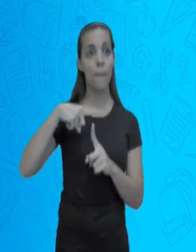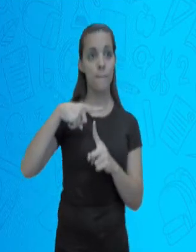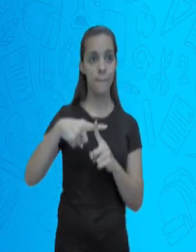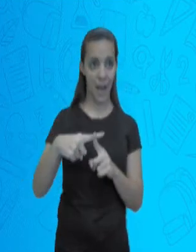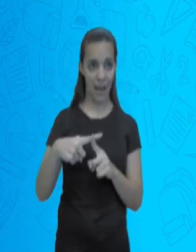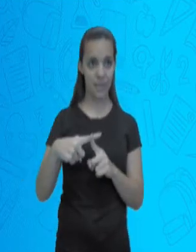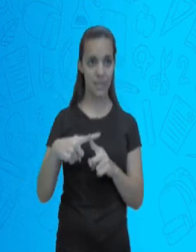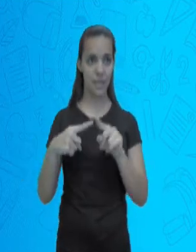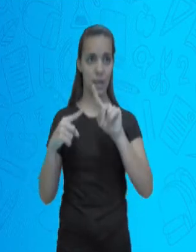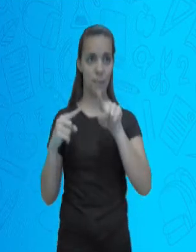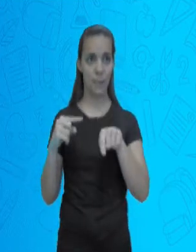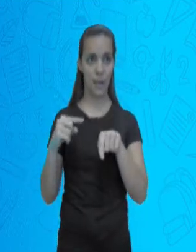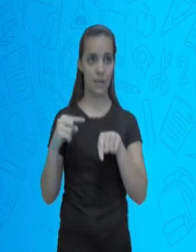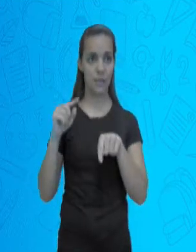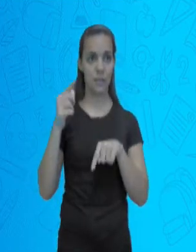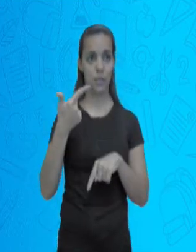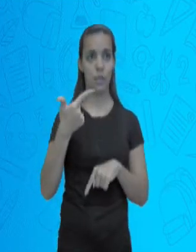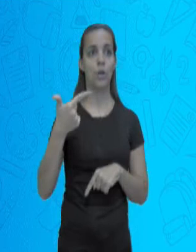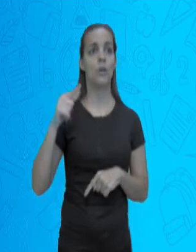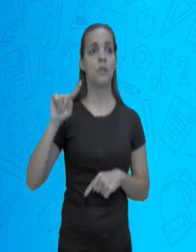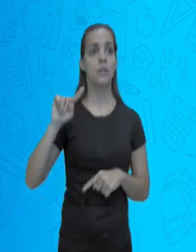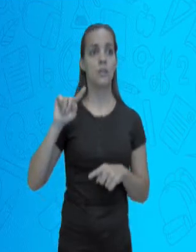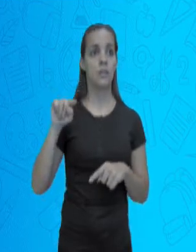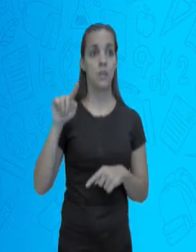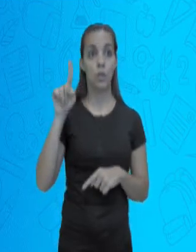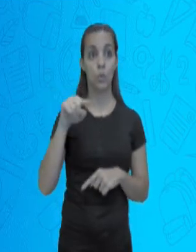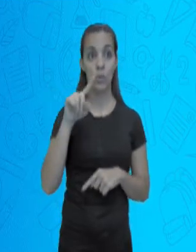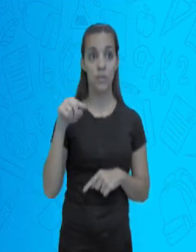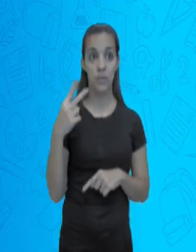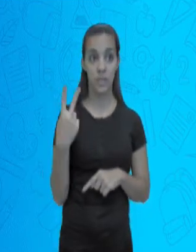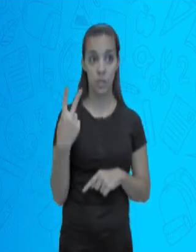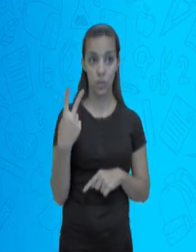14,6 mais 2 vezes